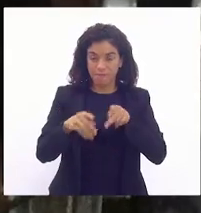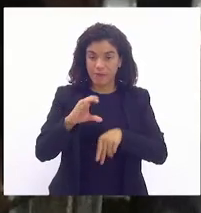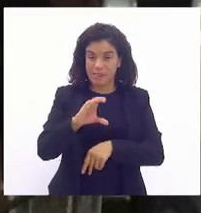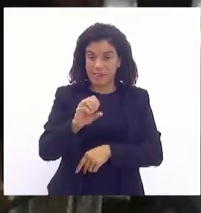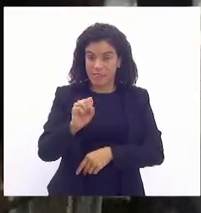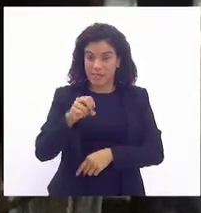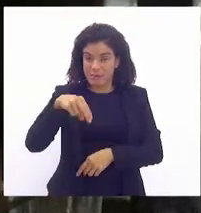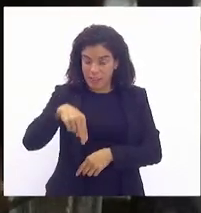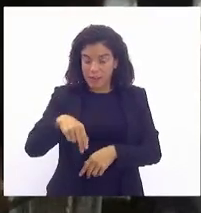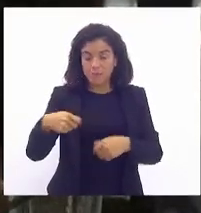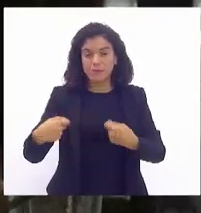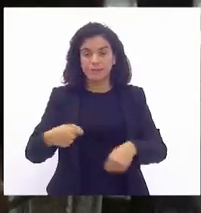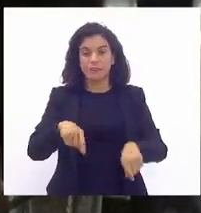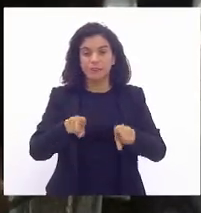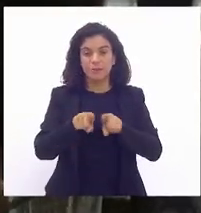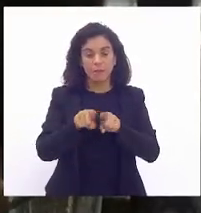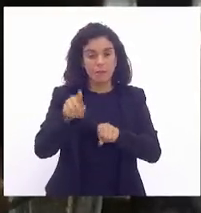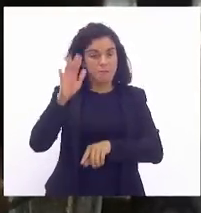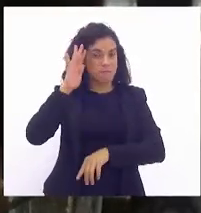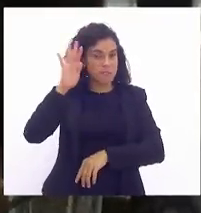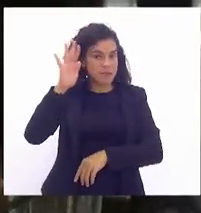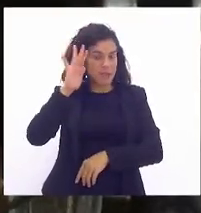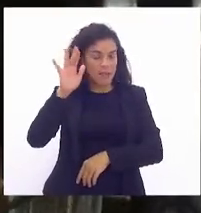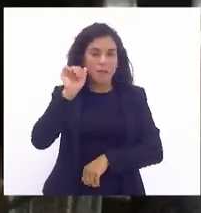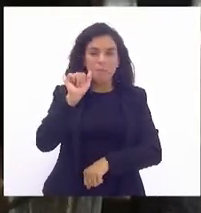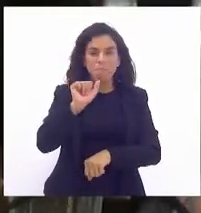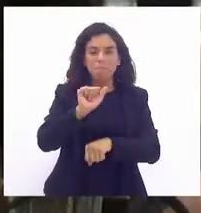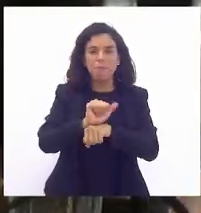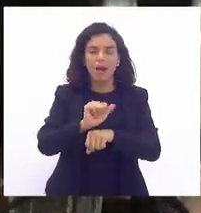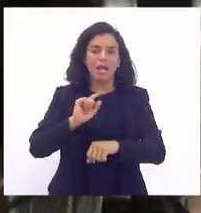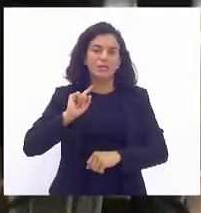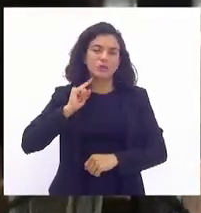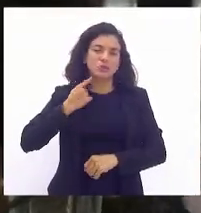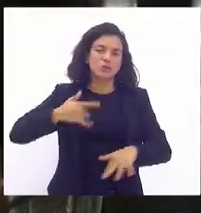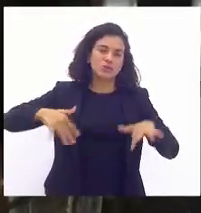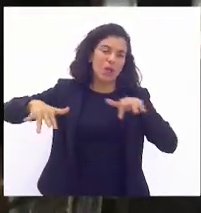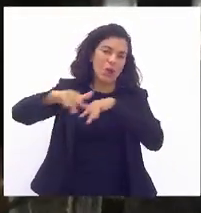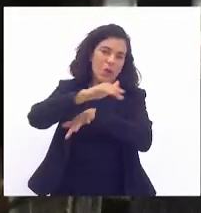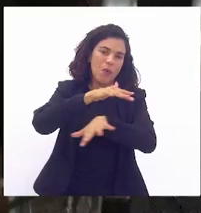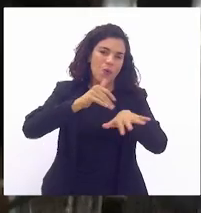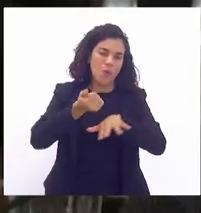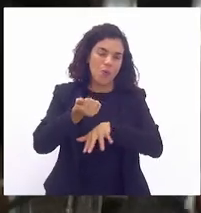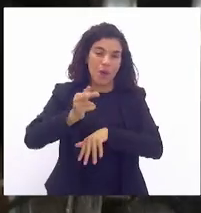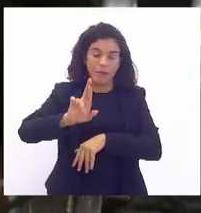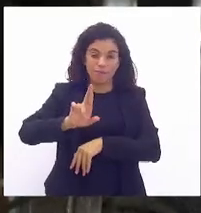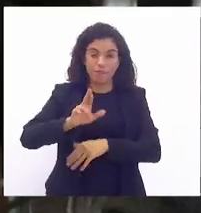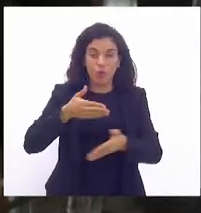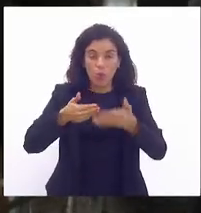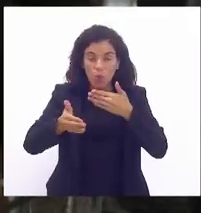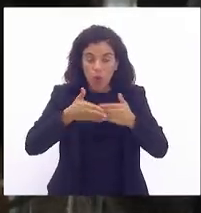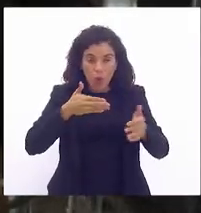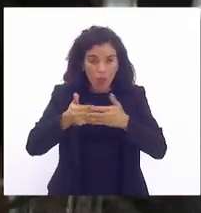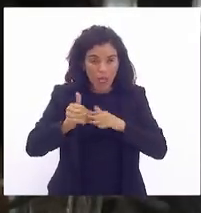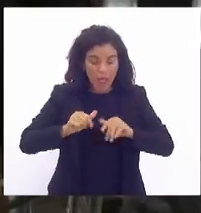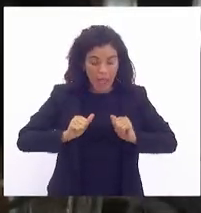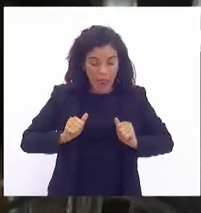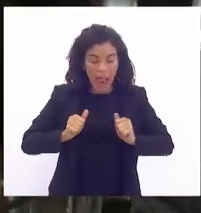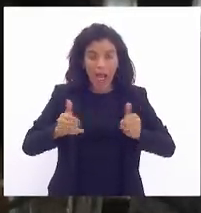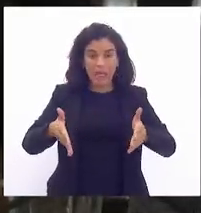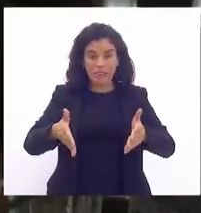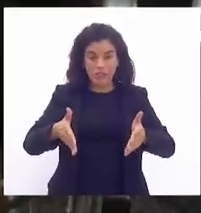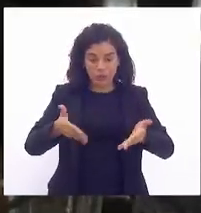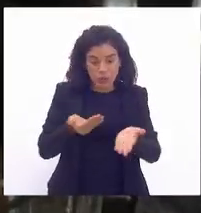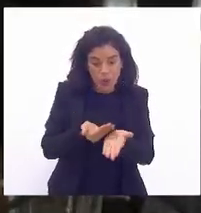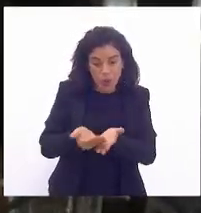precisa também pensar nisso, parar de poluir, porque qualquer ação, qualquer atitude que nós, a partir